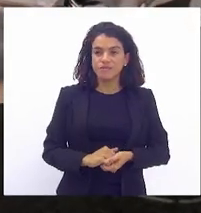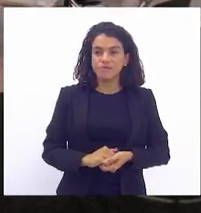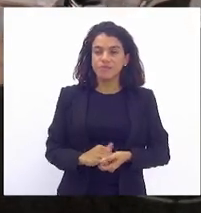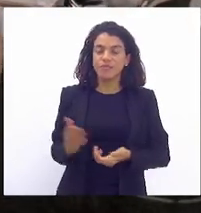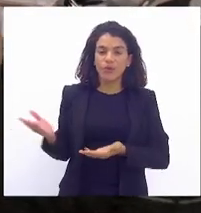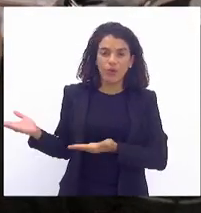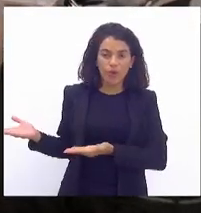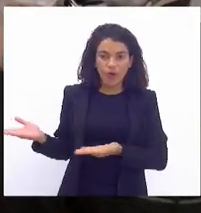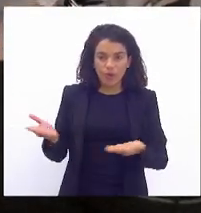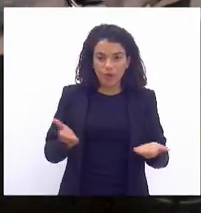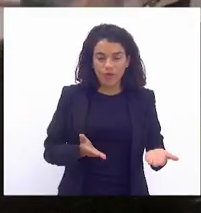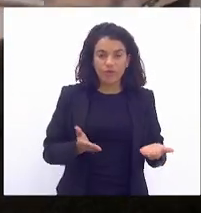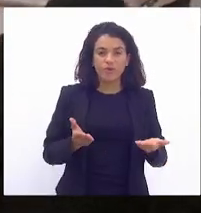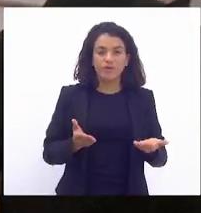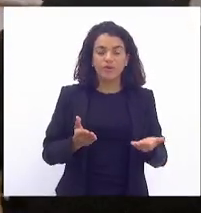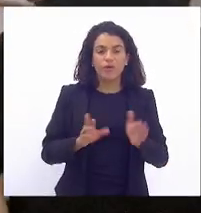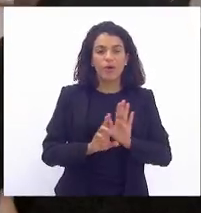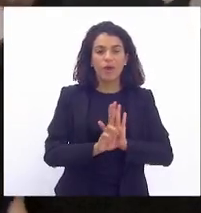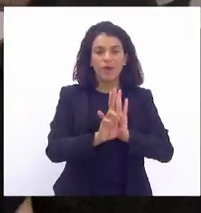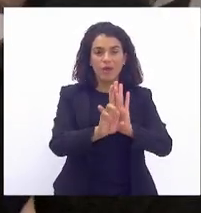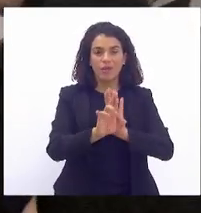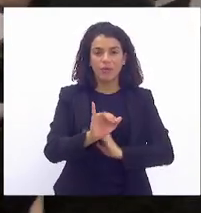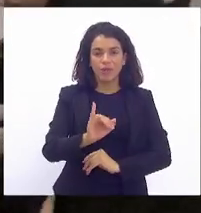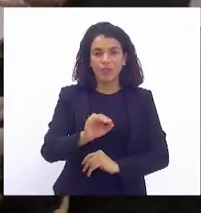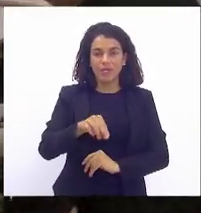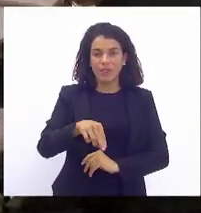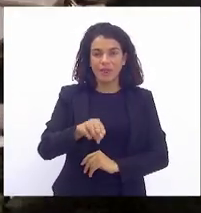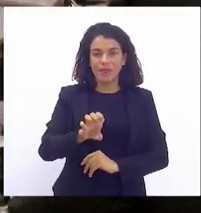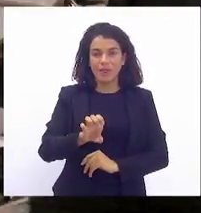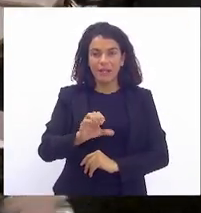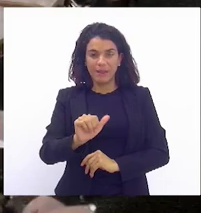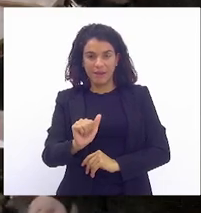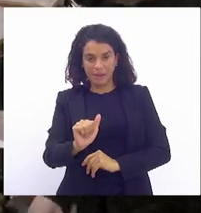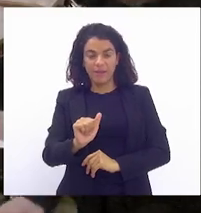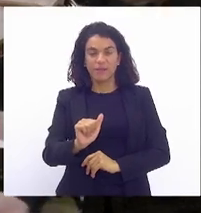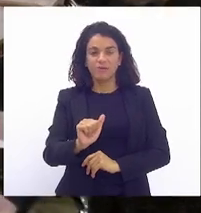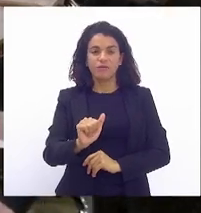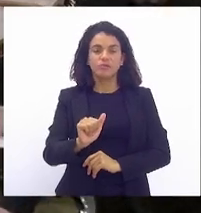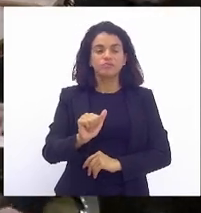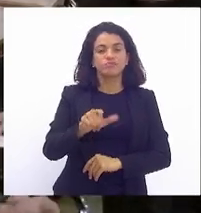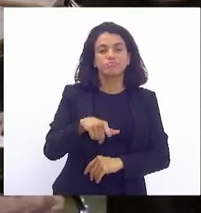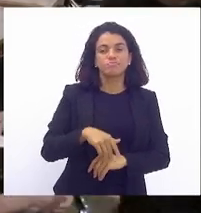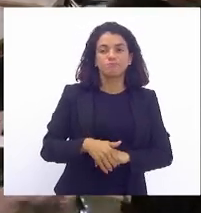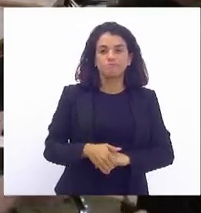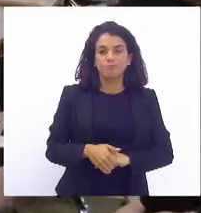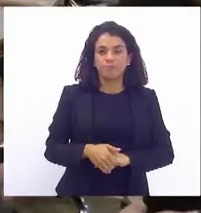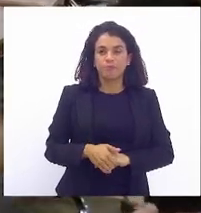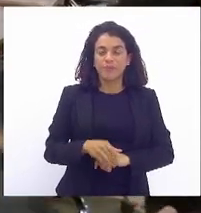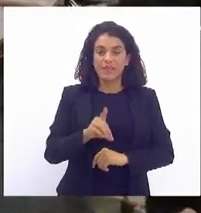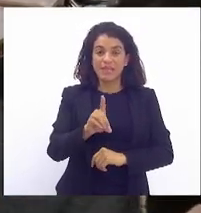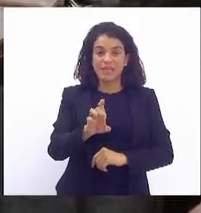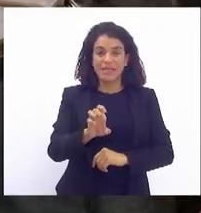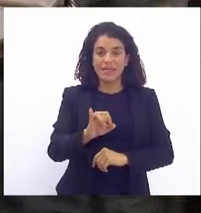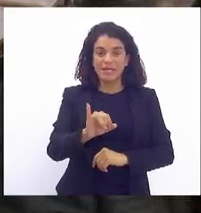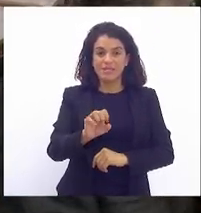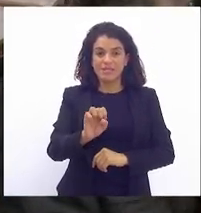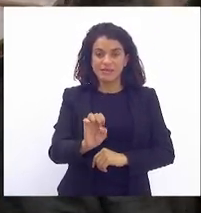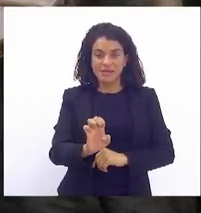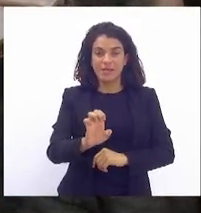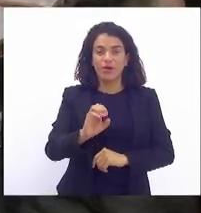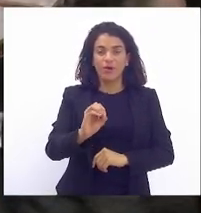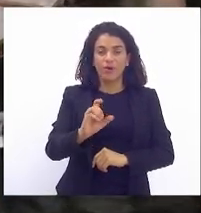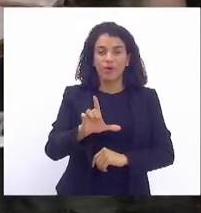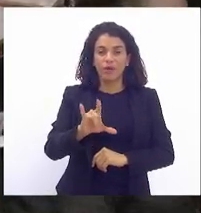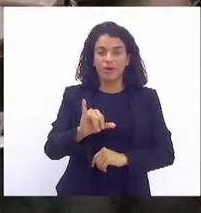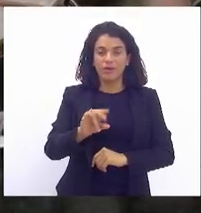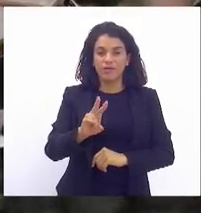Convido o representante do INEA, Instituto Estadual do Ambiente, a senhora Deise de Oliveira de Urbino,